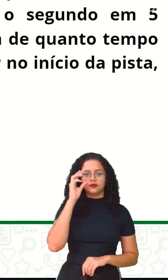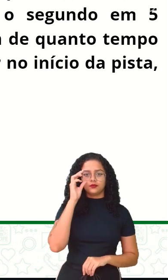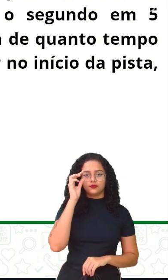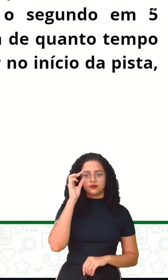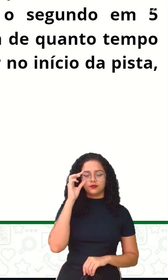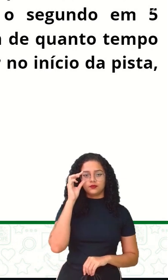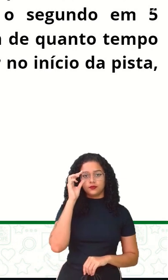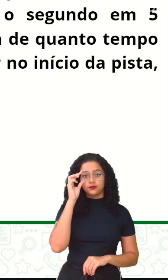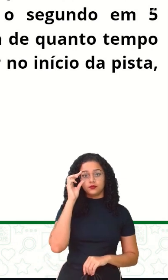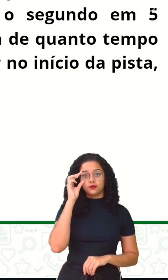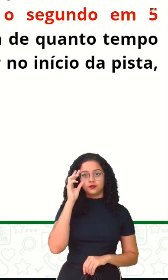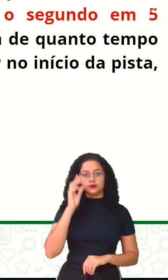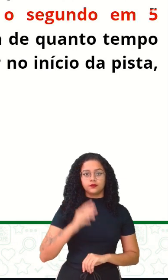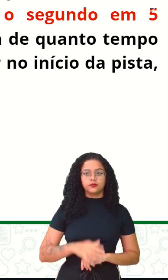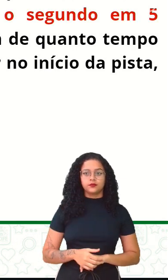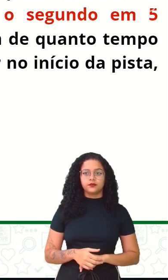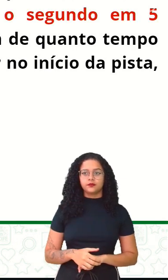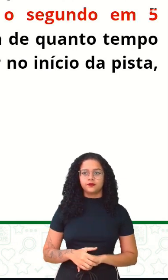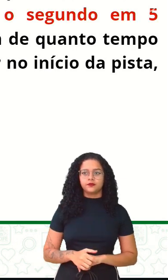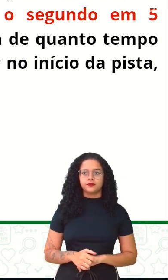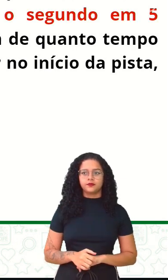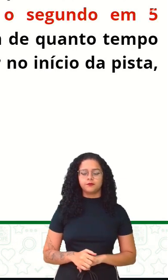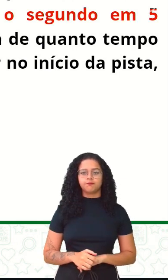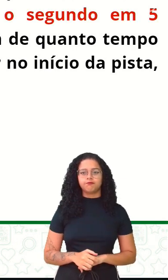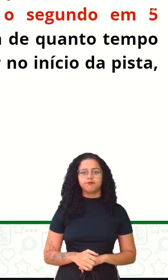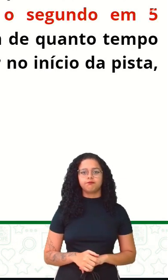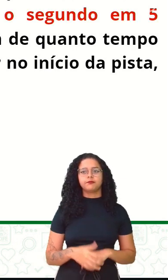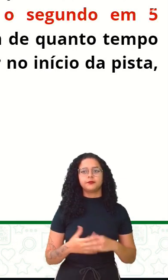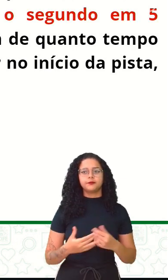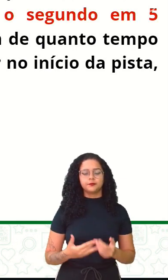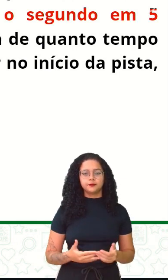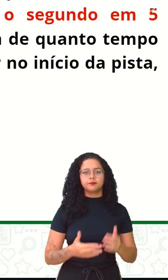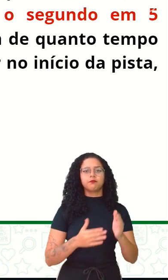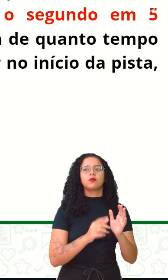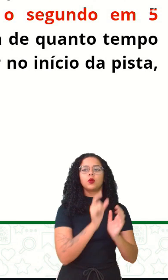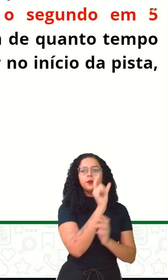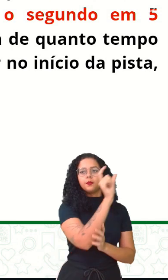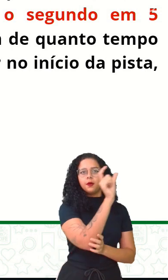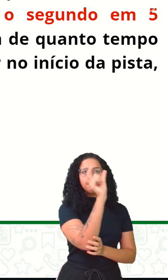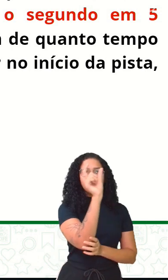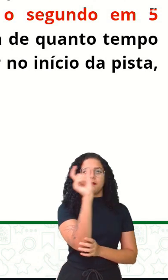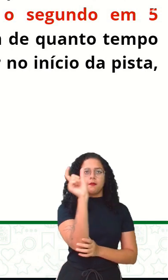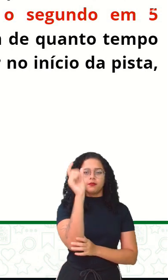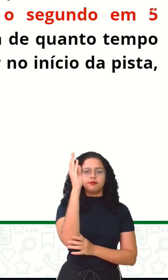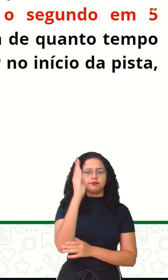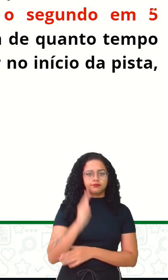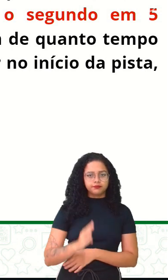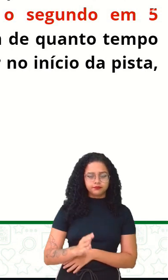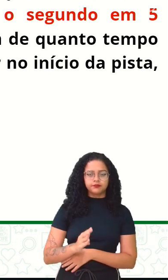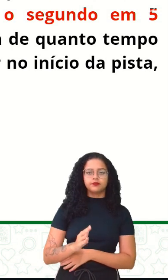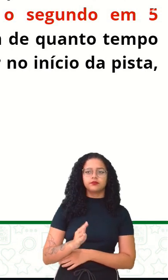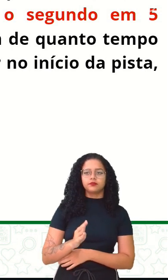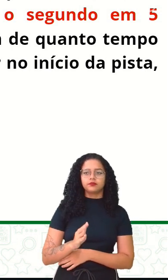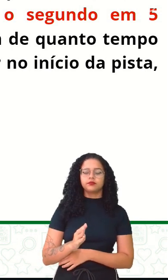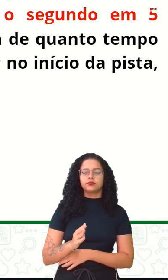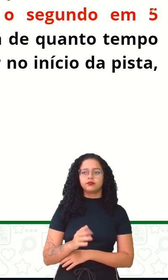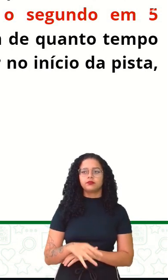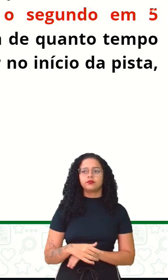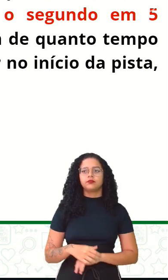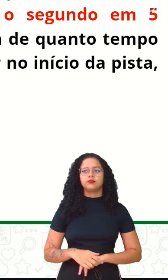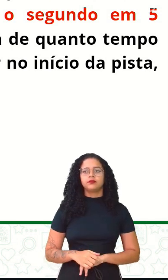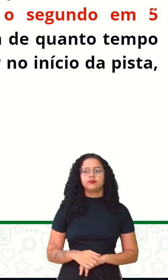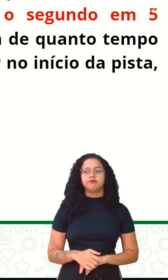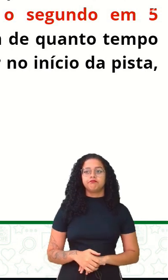5 e o número 6. Então, vou colocar aqui. Primeiro destaquei aí, ó, o número 4, que é a cada 4 minutos, a cada 5